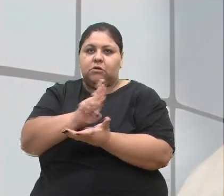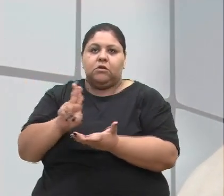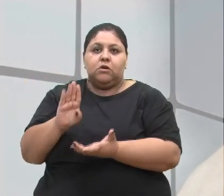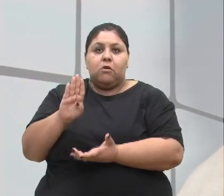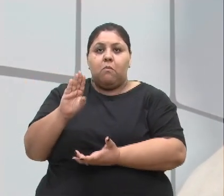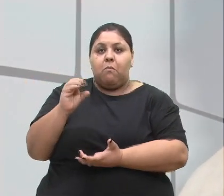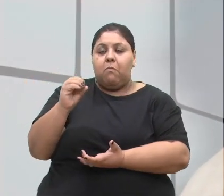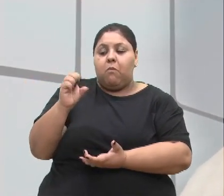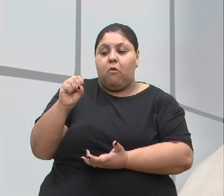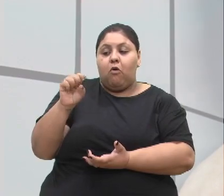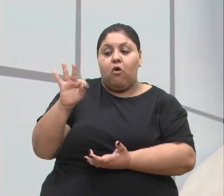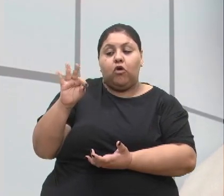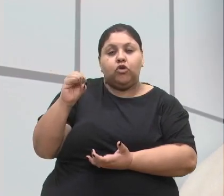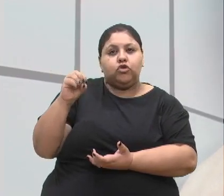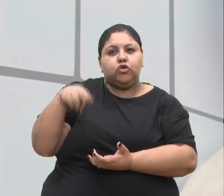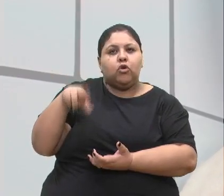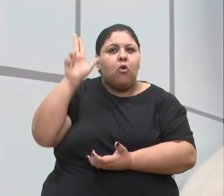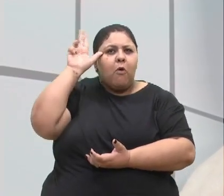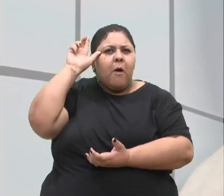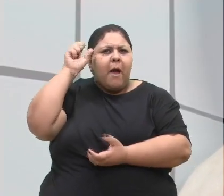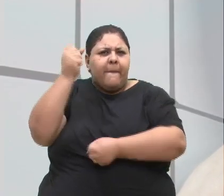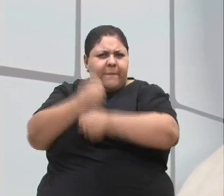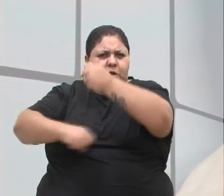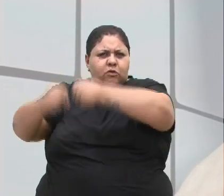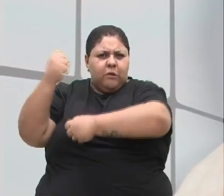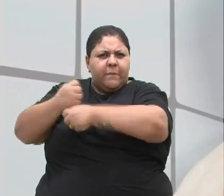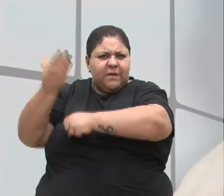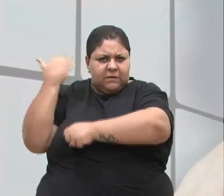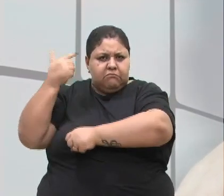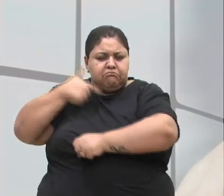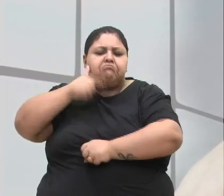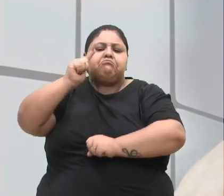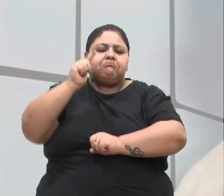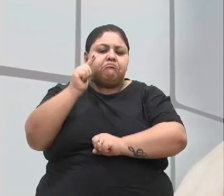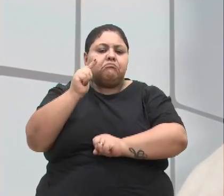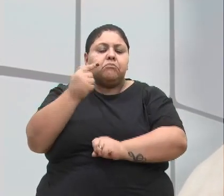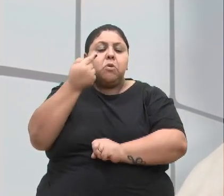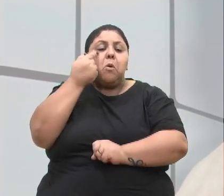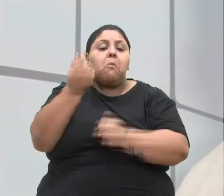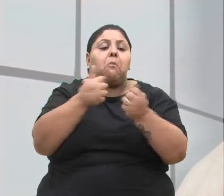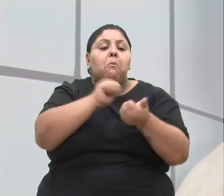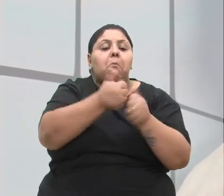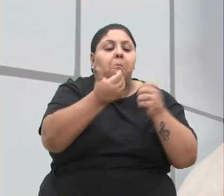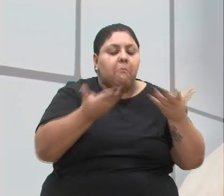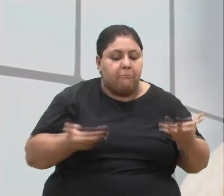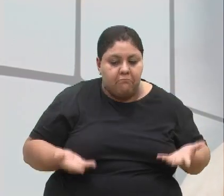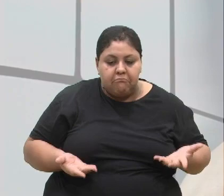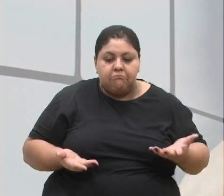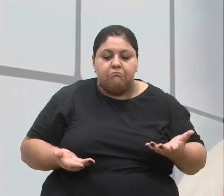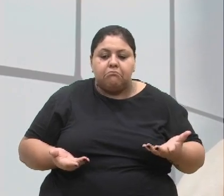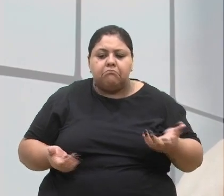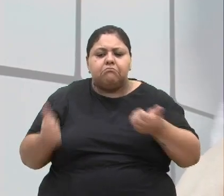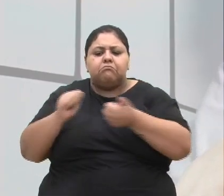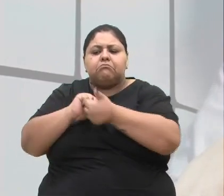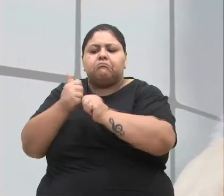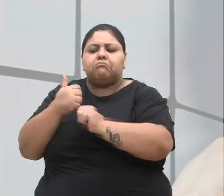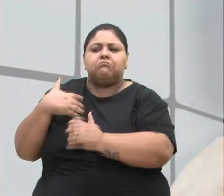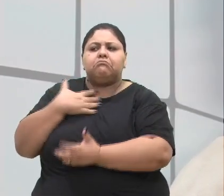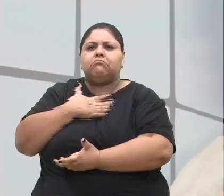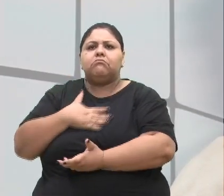ano passado, abril do ano passado, consegui uma classificatória. E como eu vejo o esporte? O esporte é uma